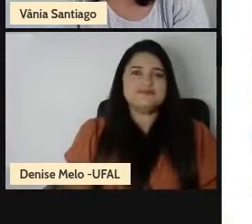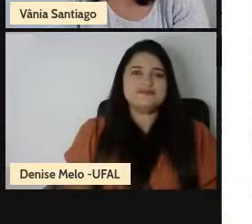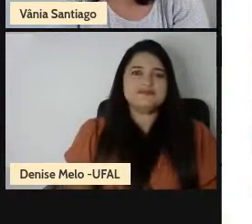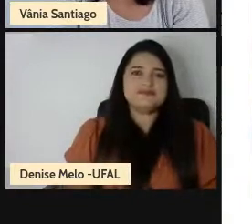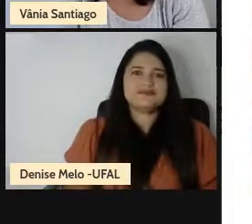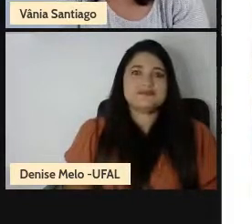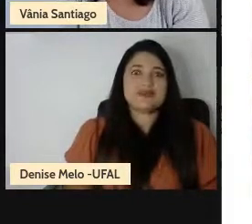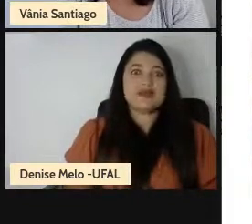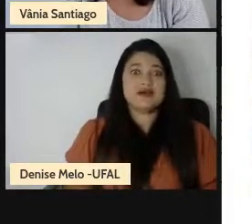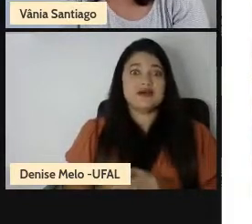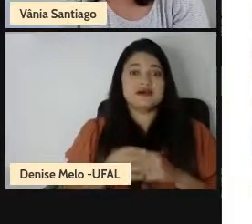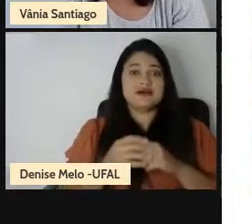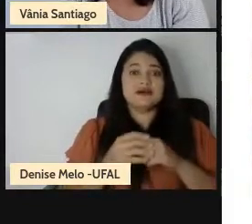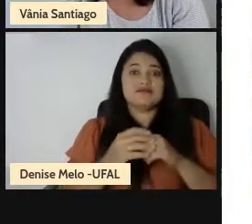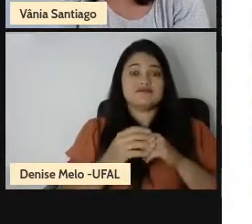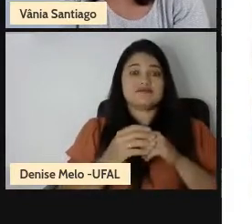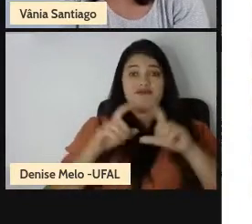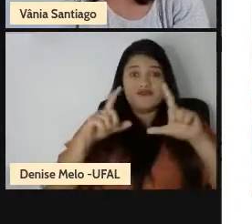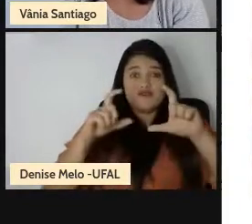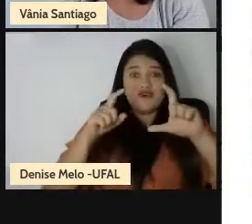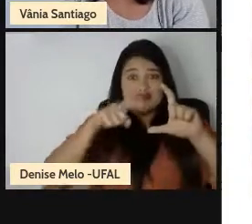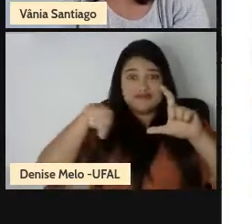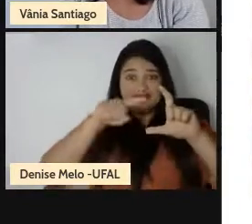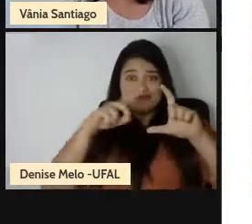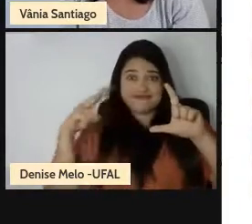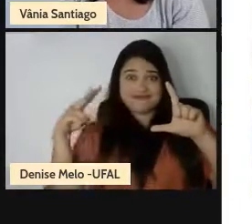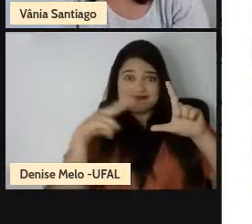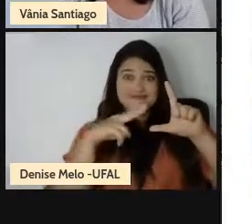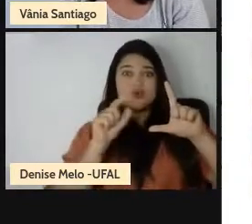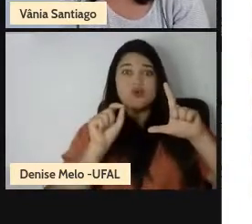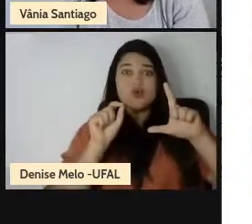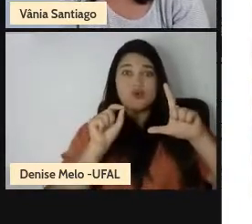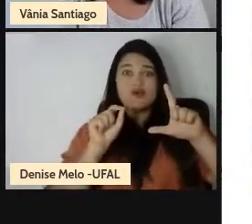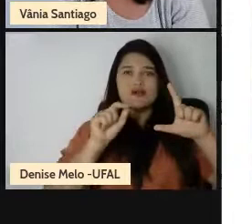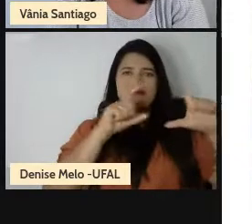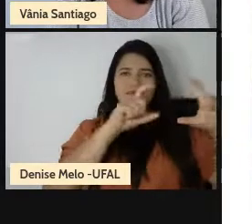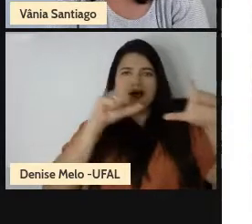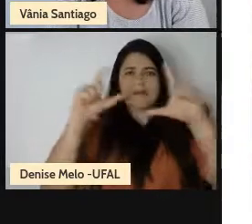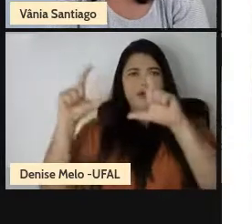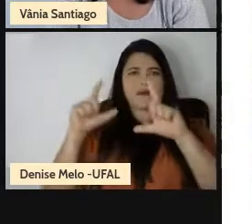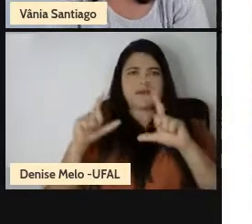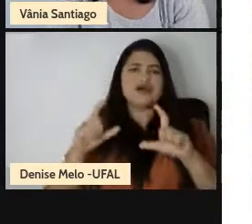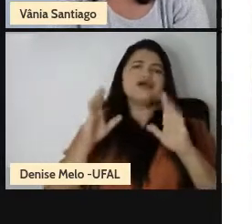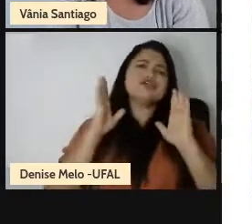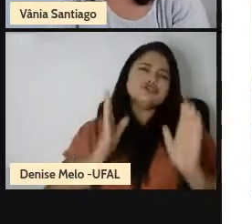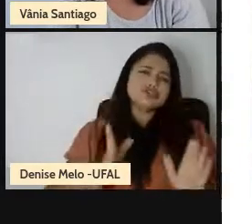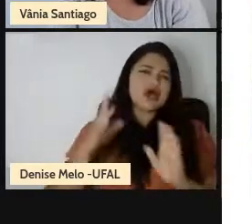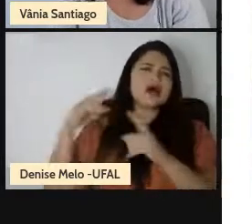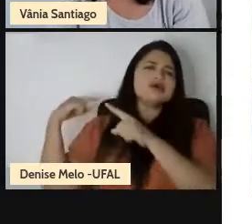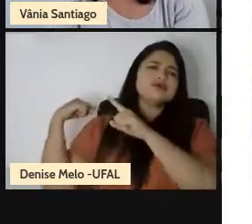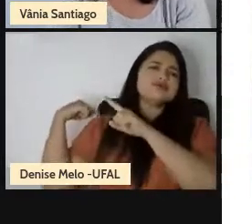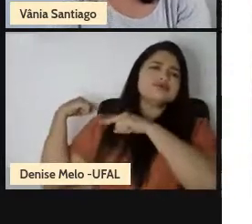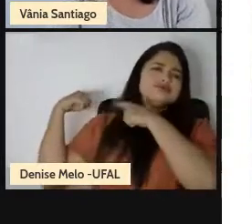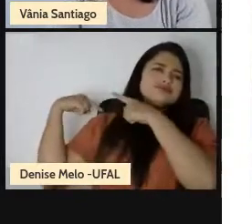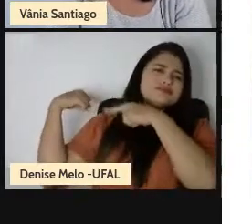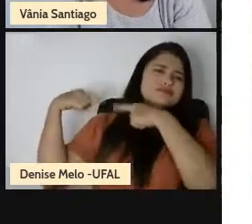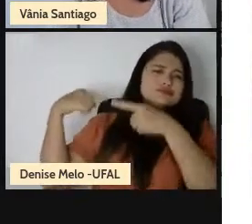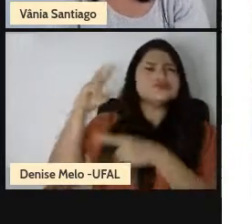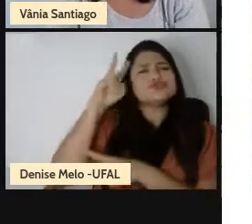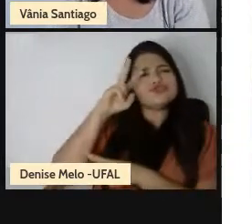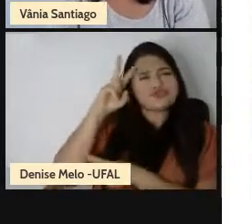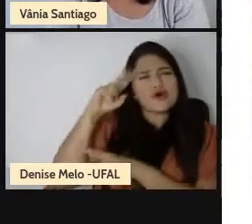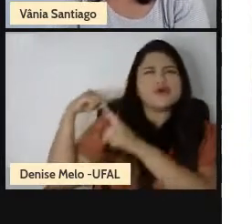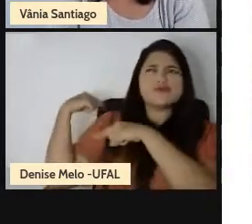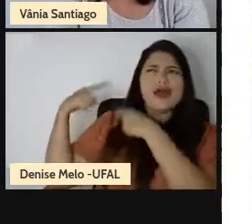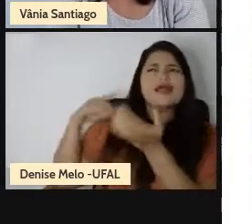Então, aqui eu trago só algumas imagens, né? A gente tem, historicamente, o conceito de interpretação,